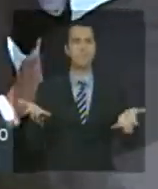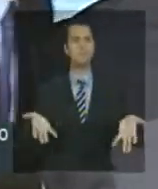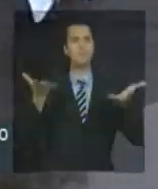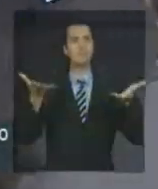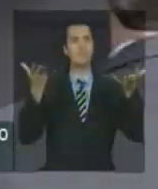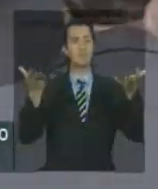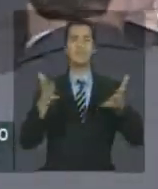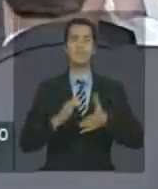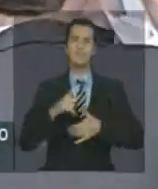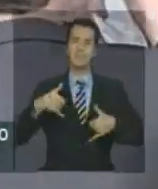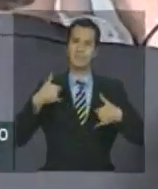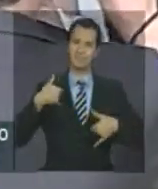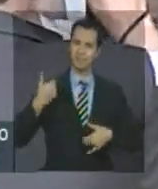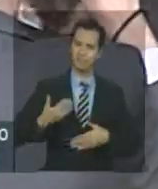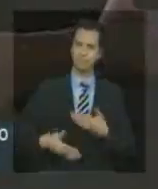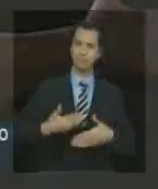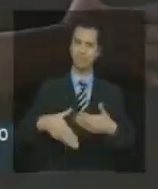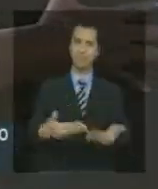felicidades.